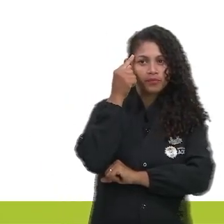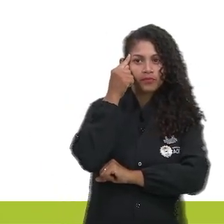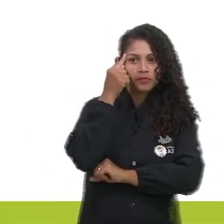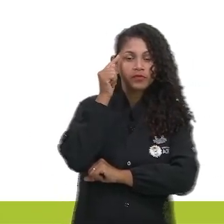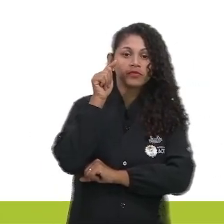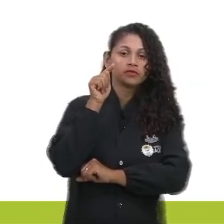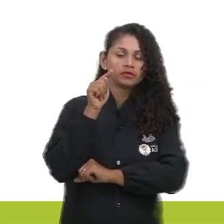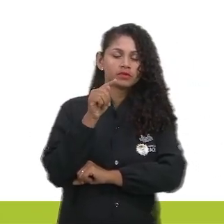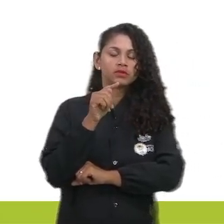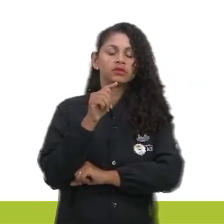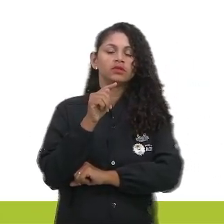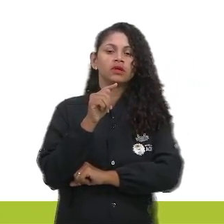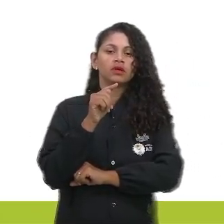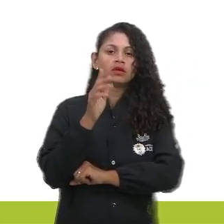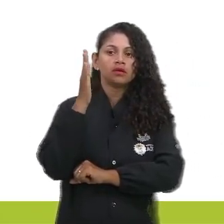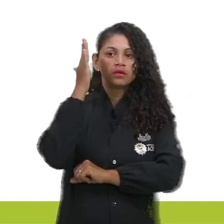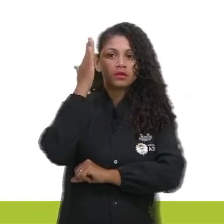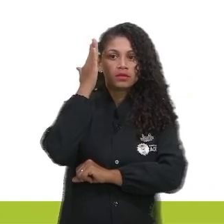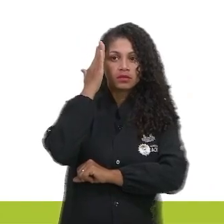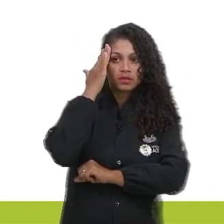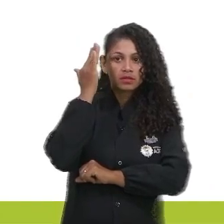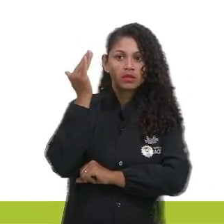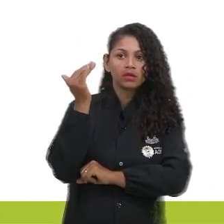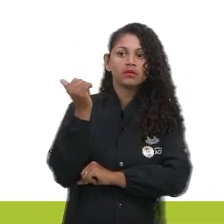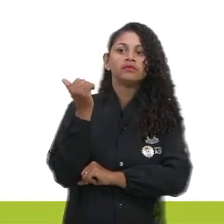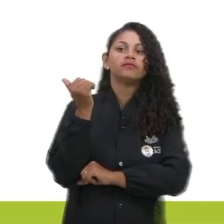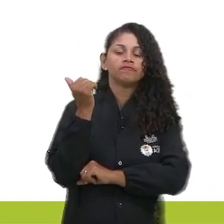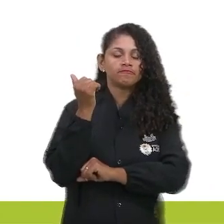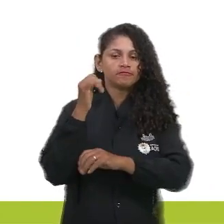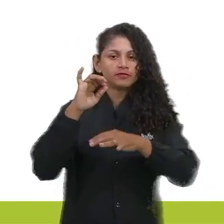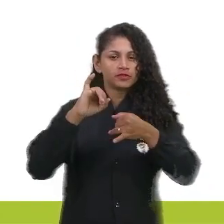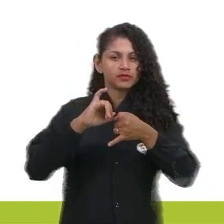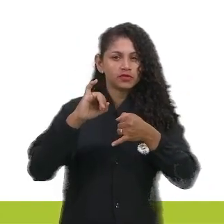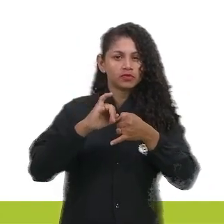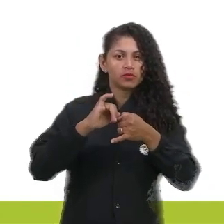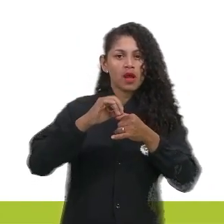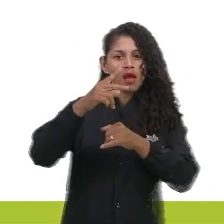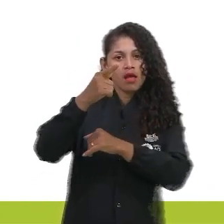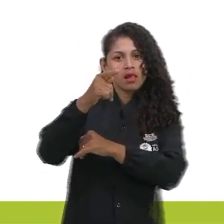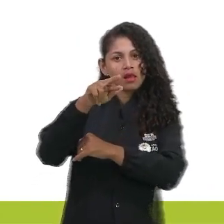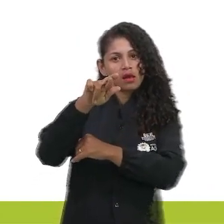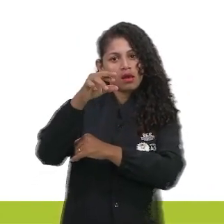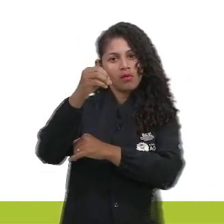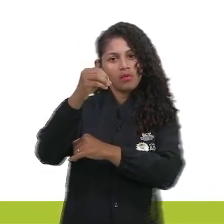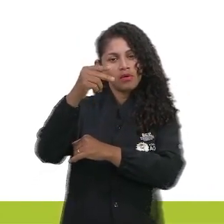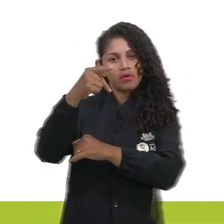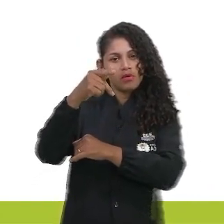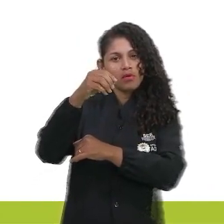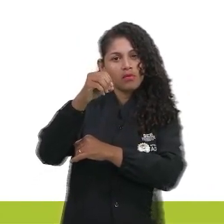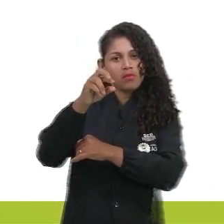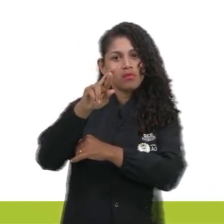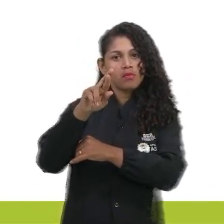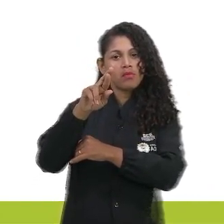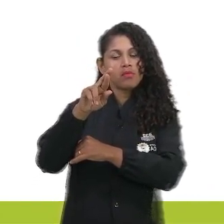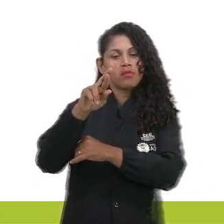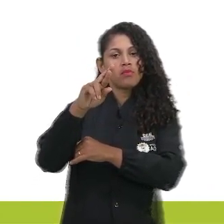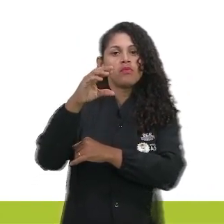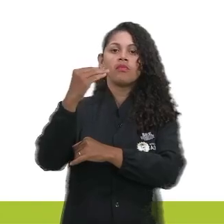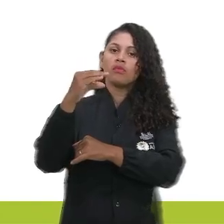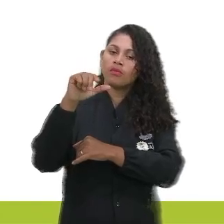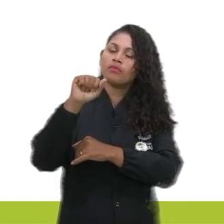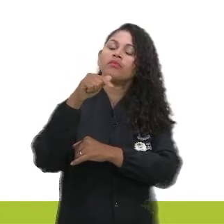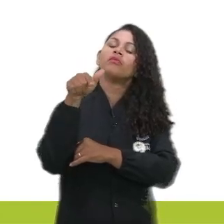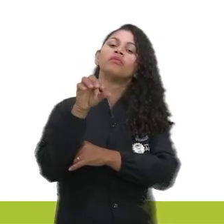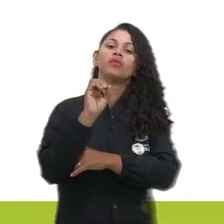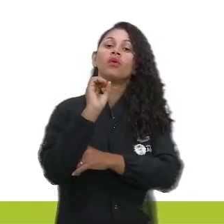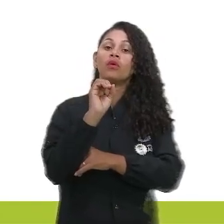proporção. Você lembra que o comprimento de uma circunferência é dado por essa seguinte forma, isso aqui é um sinal de igual,